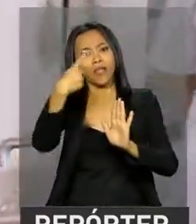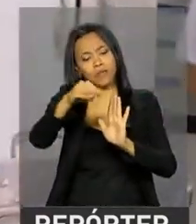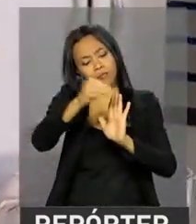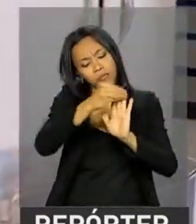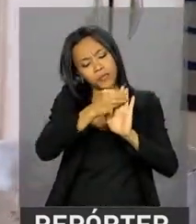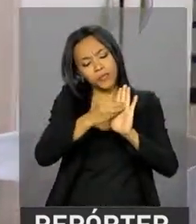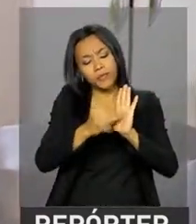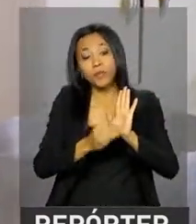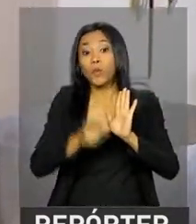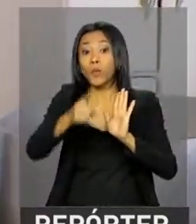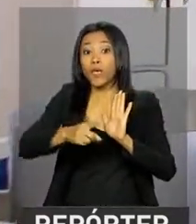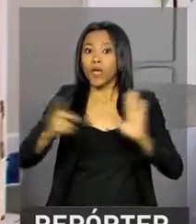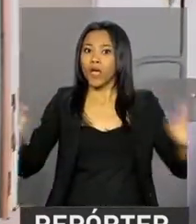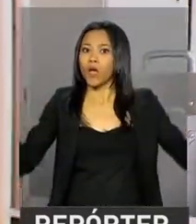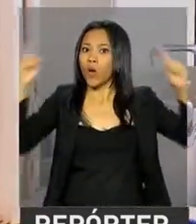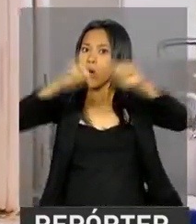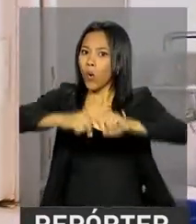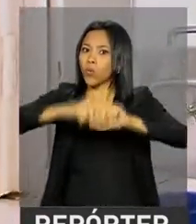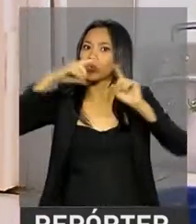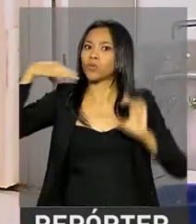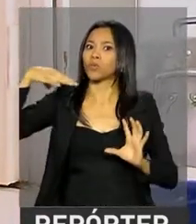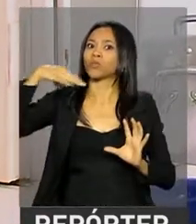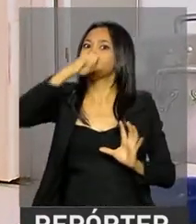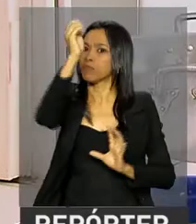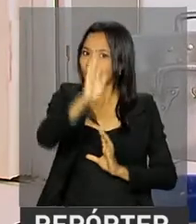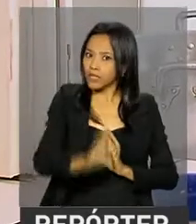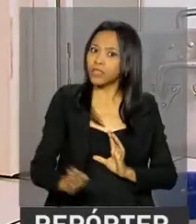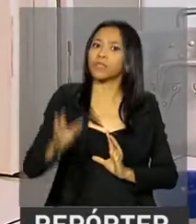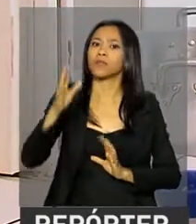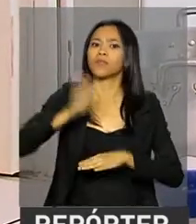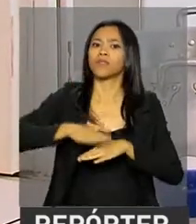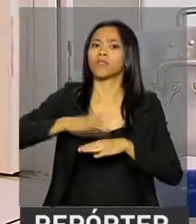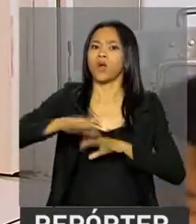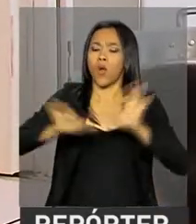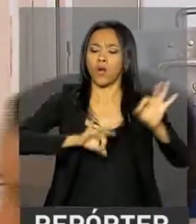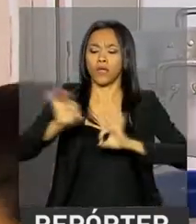em um concurso nacional promovido pelo Ministério da Educação.